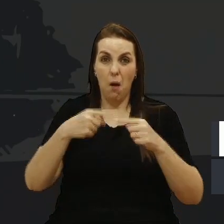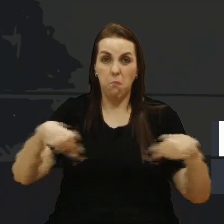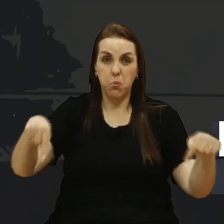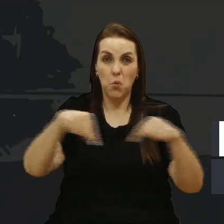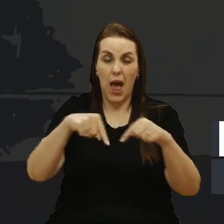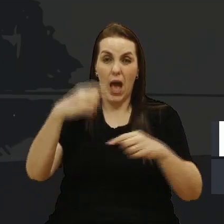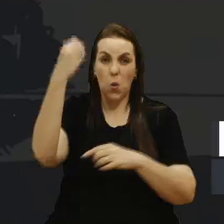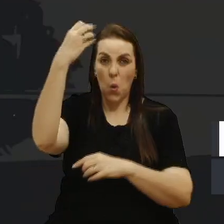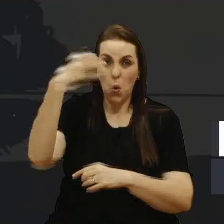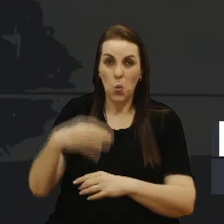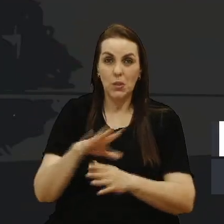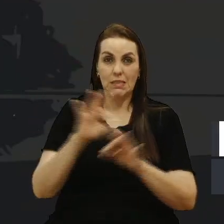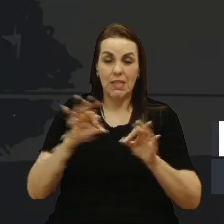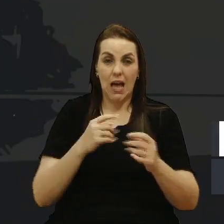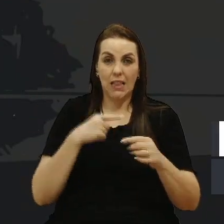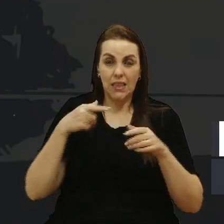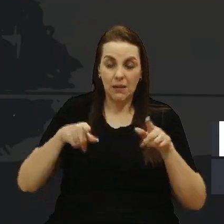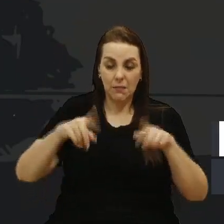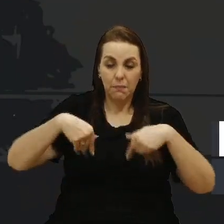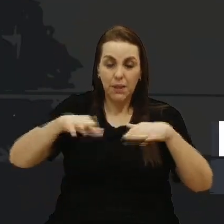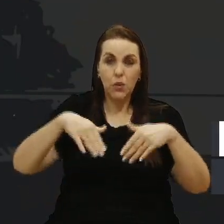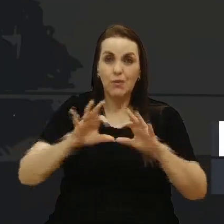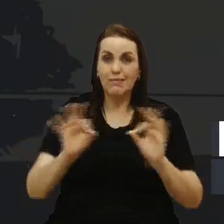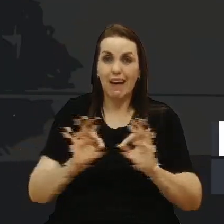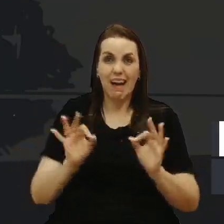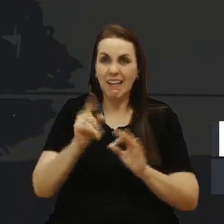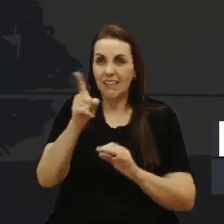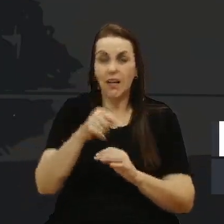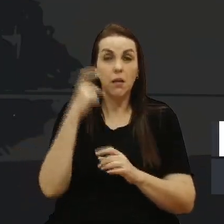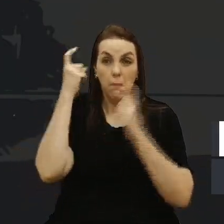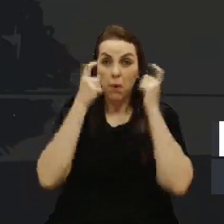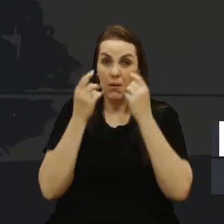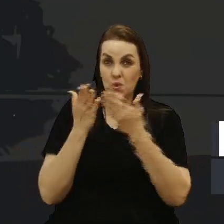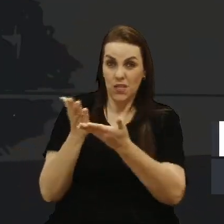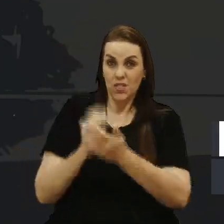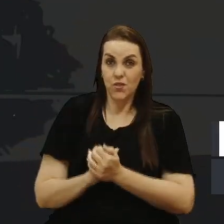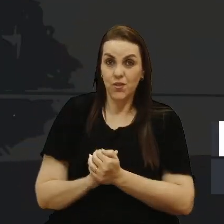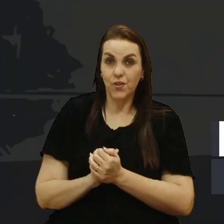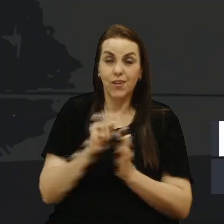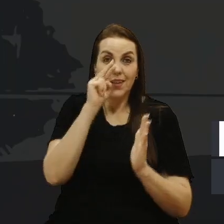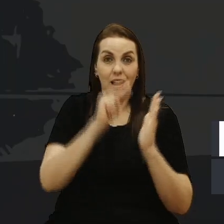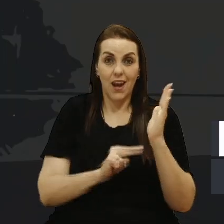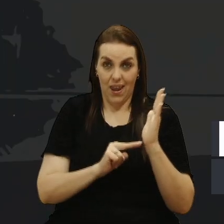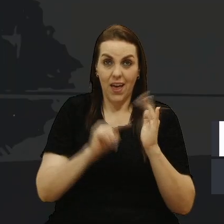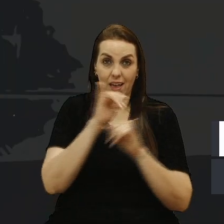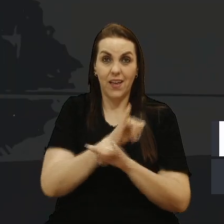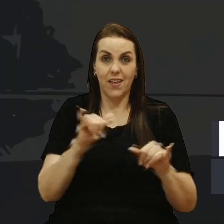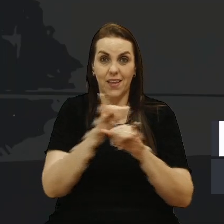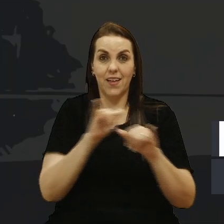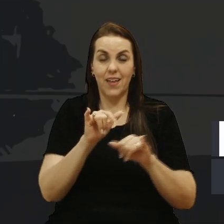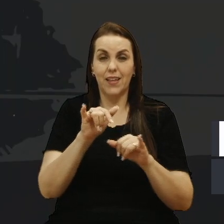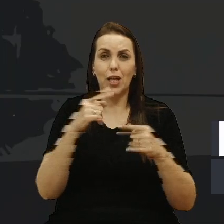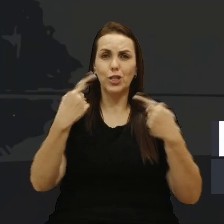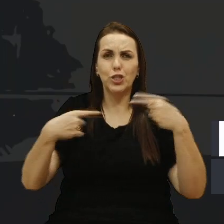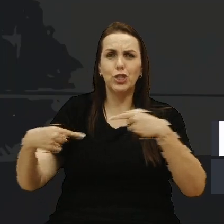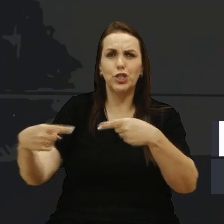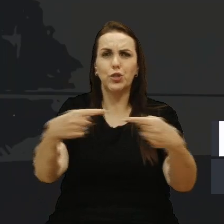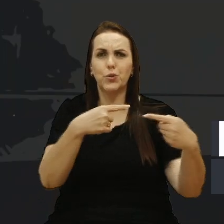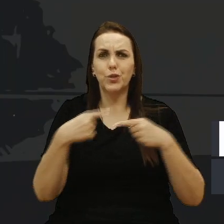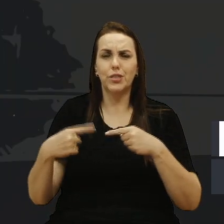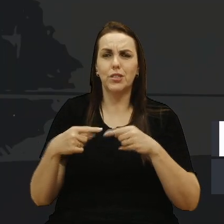mal sinalizada, se preocupa com isso. Aí se vocês lerem a matéria, porque está sendo discutido amplamente